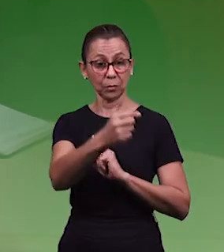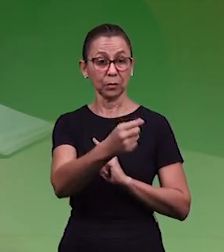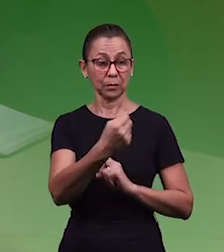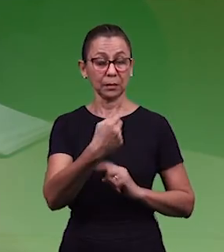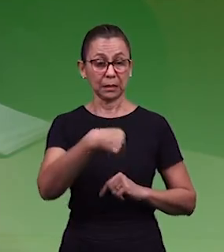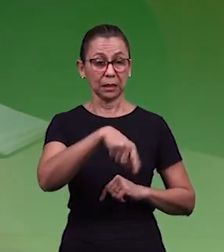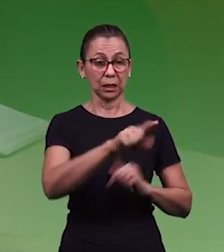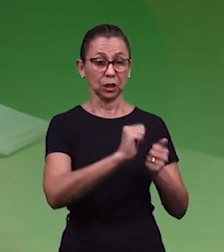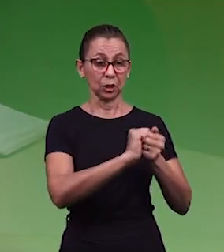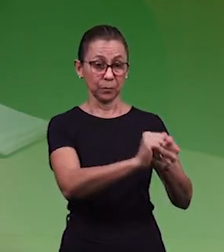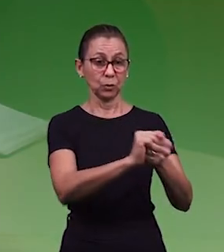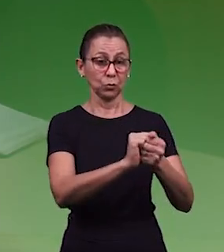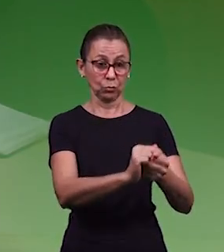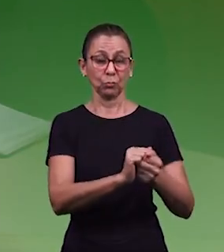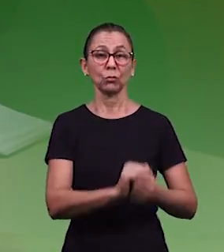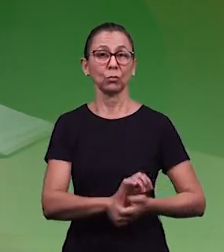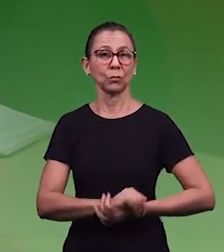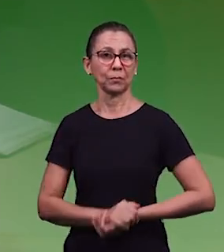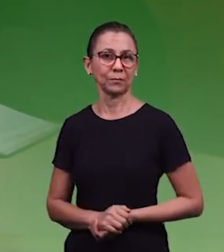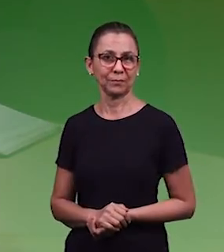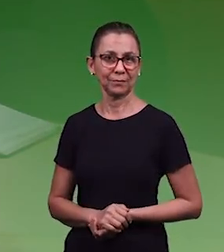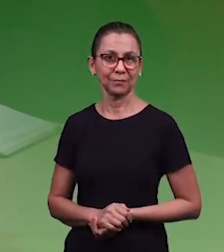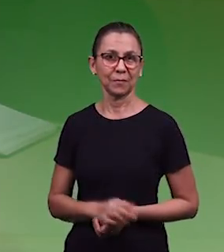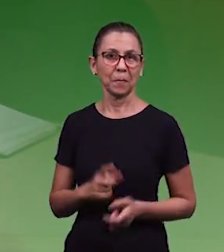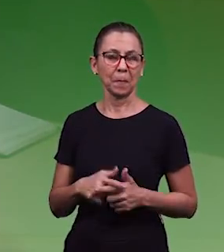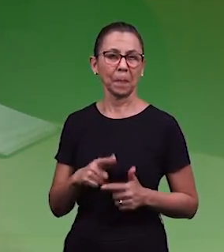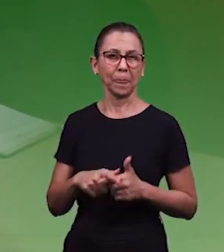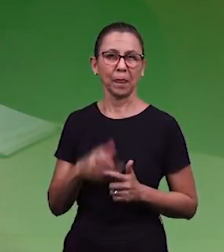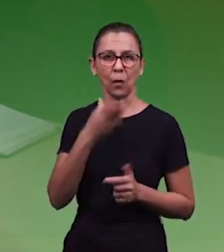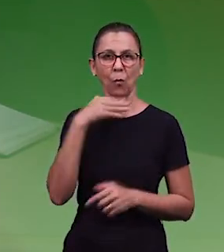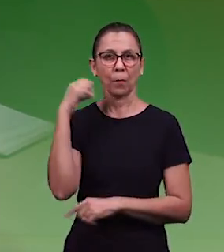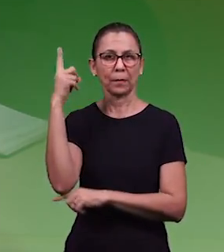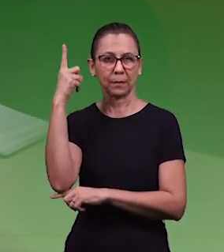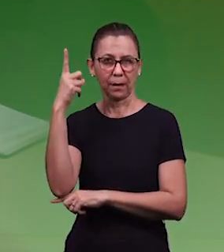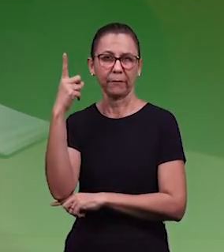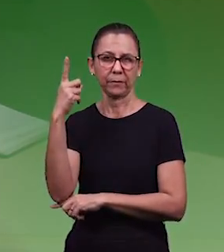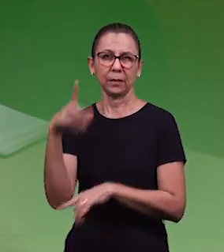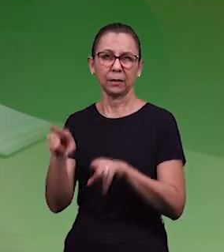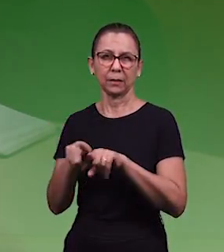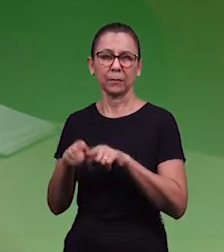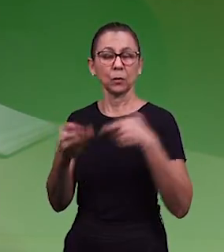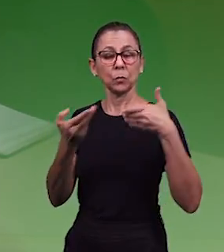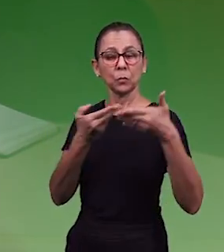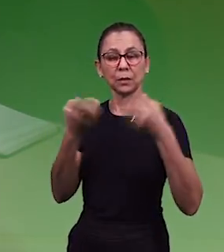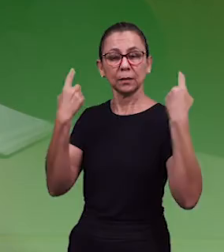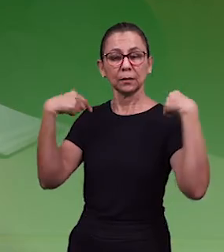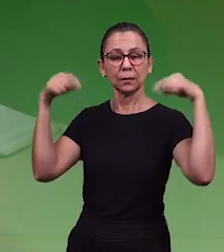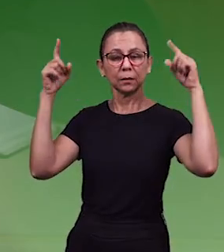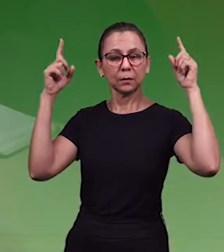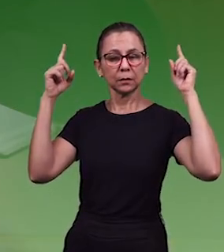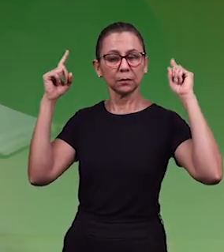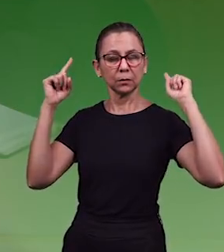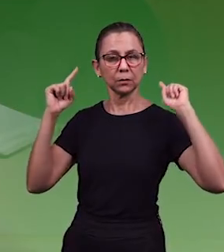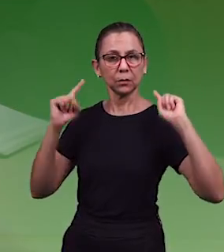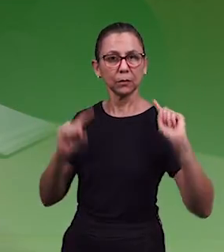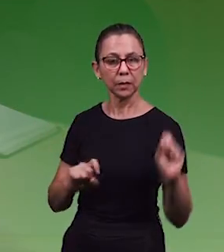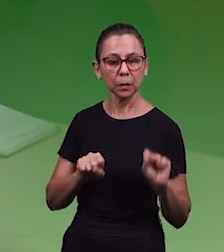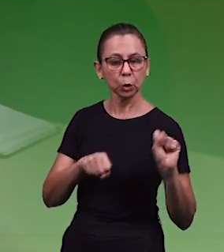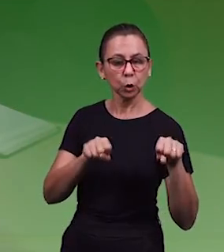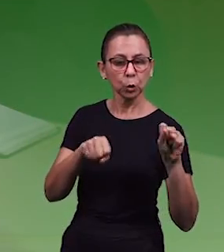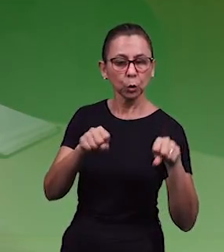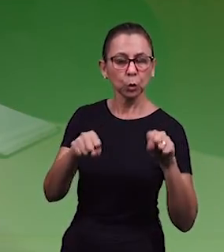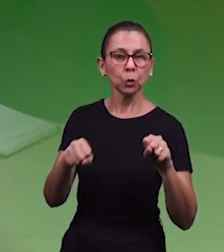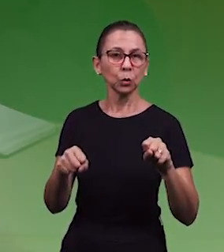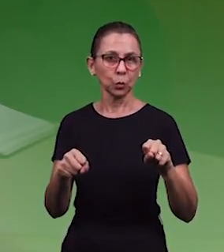Davi cuidava das ovelhas do seu pai. Exatamente. Então, estar ali cuidando das ovelhas vai fazer com que ele se molde para, no